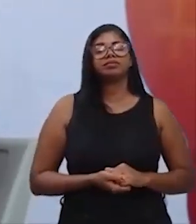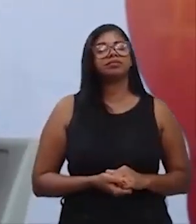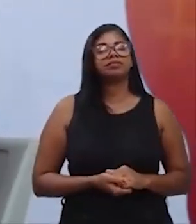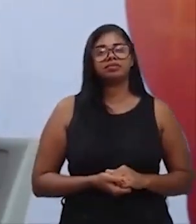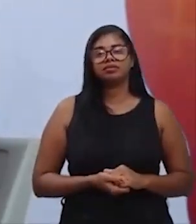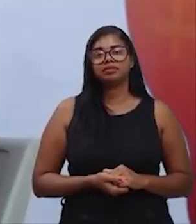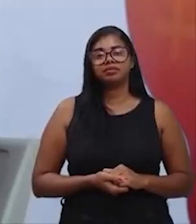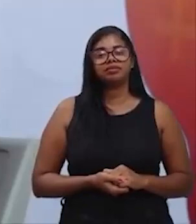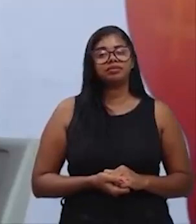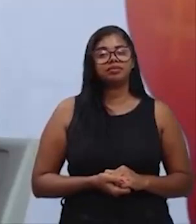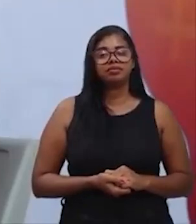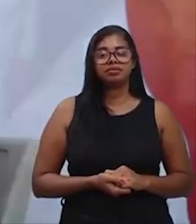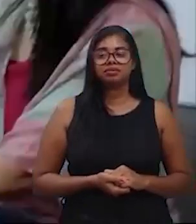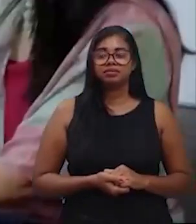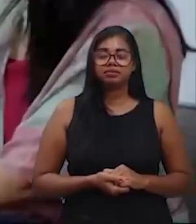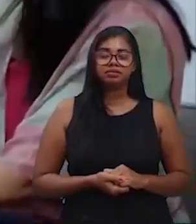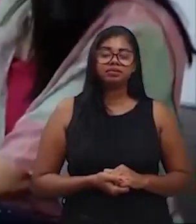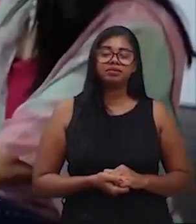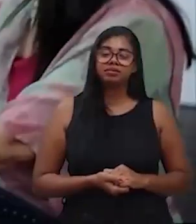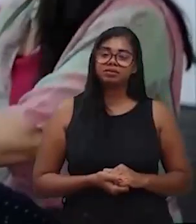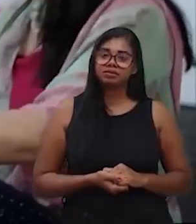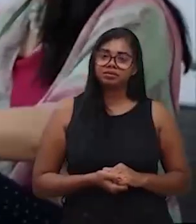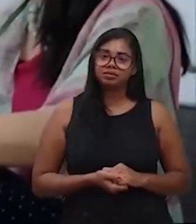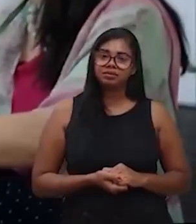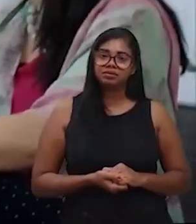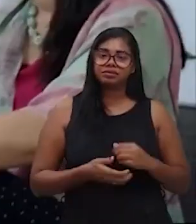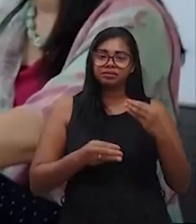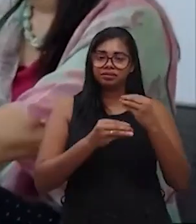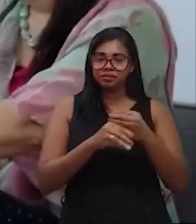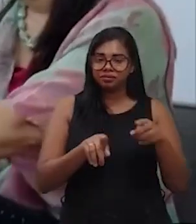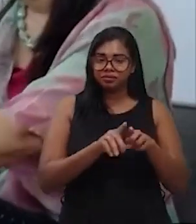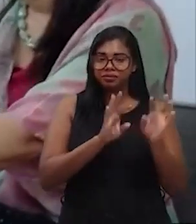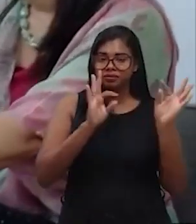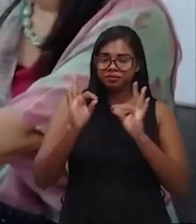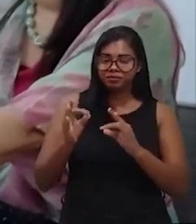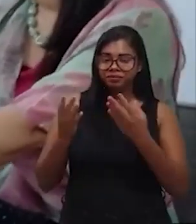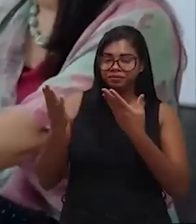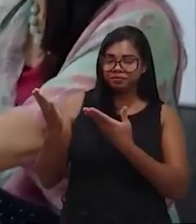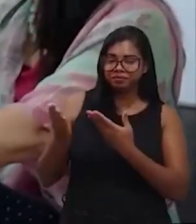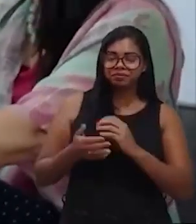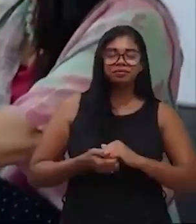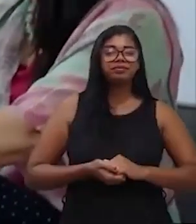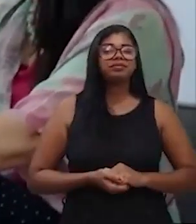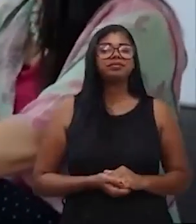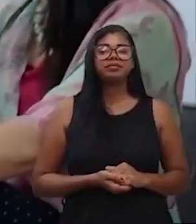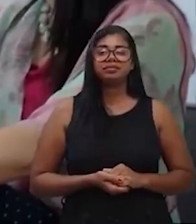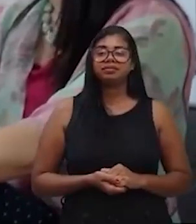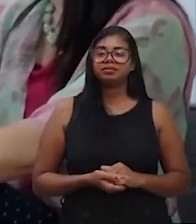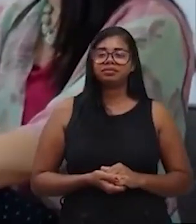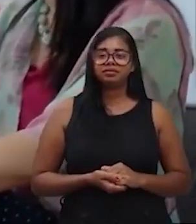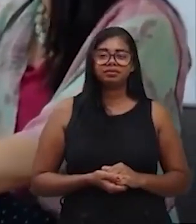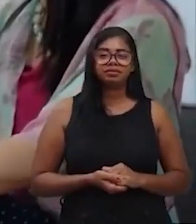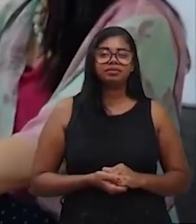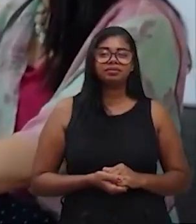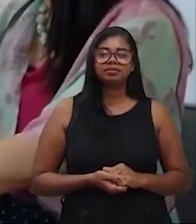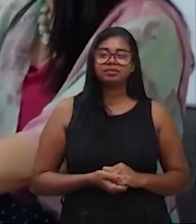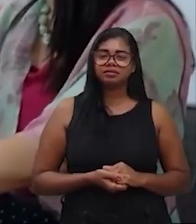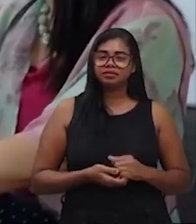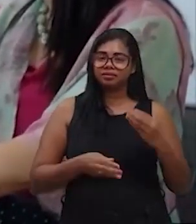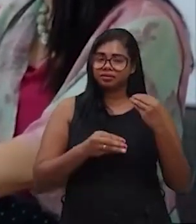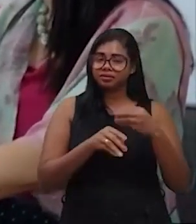com que, por exemplo, porque esses projetos, eles nos saltam aos olhos a detrimento de outros, né?